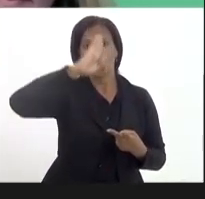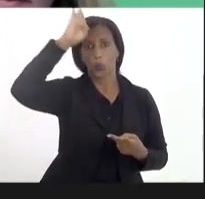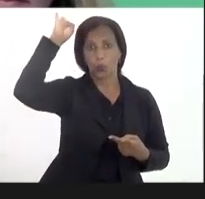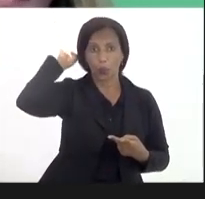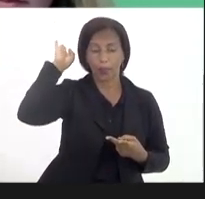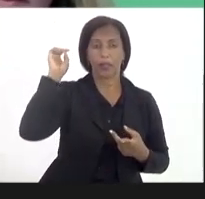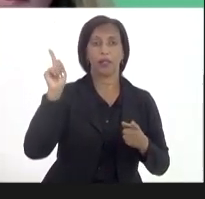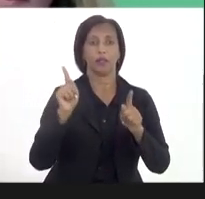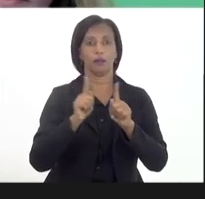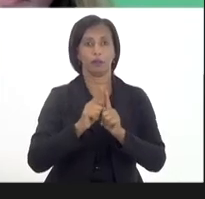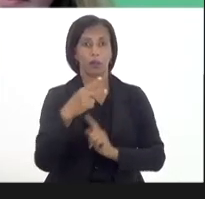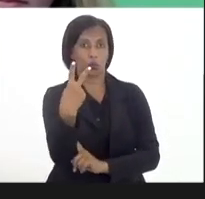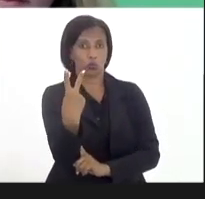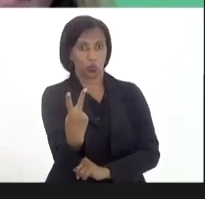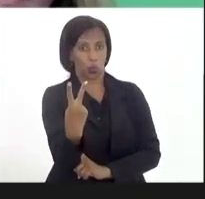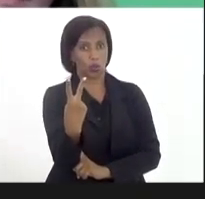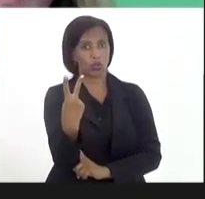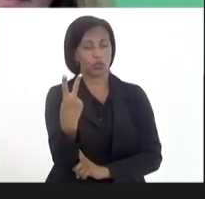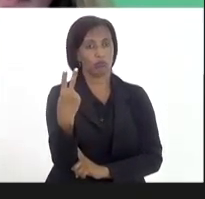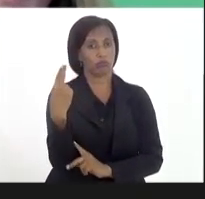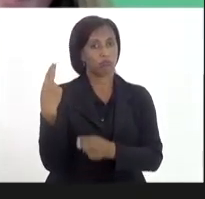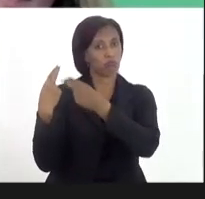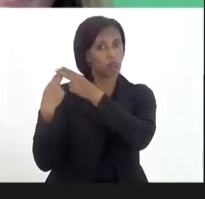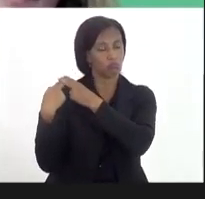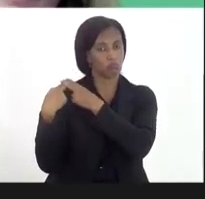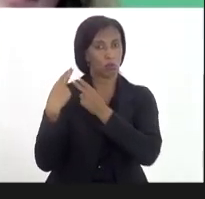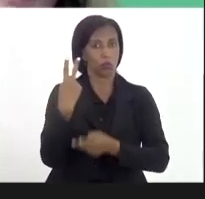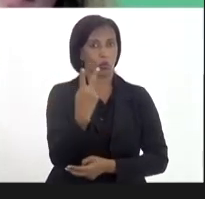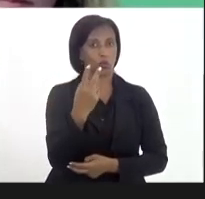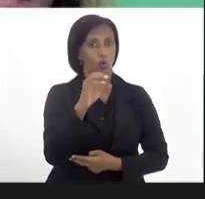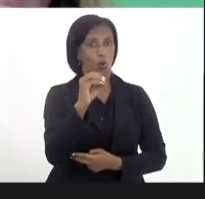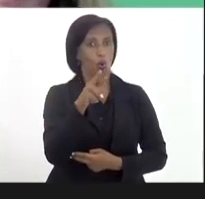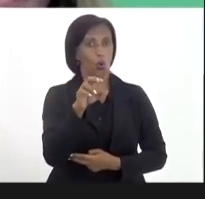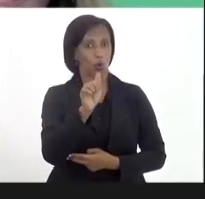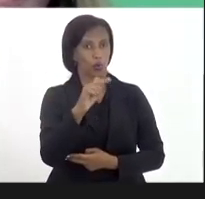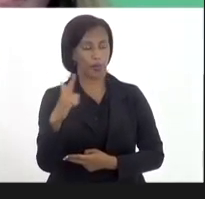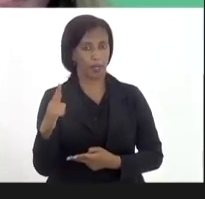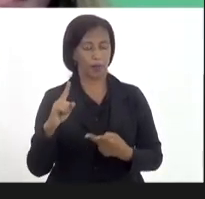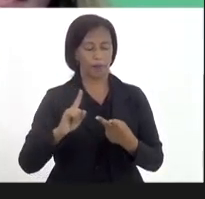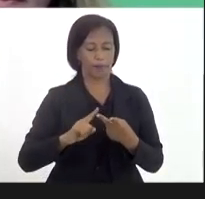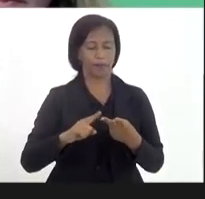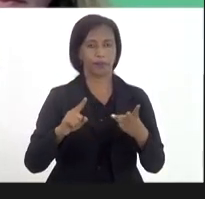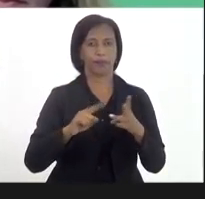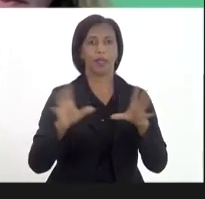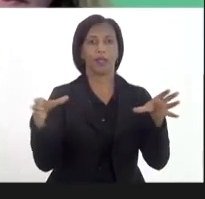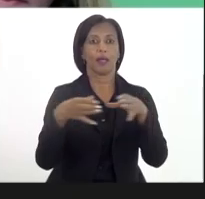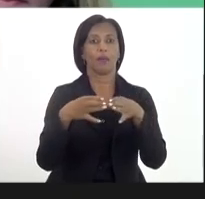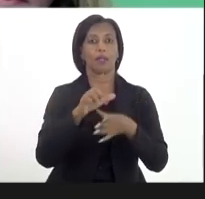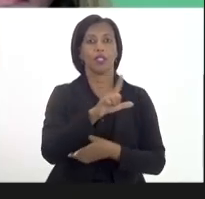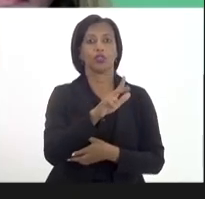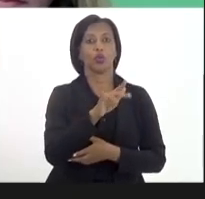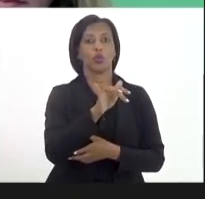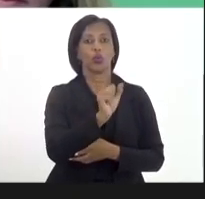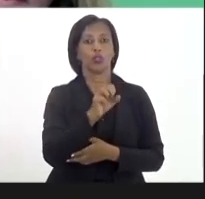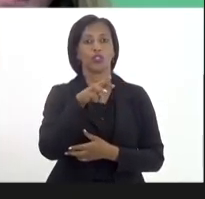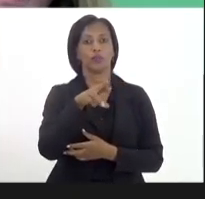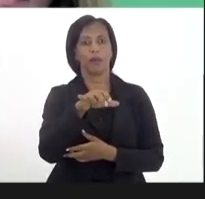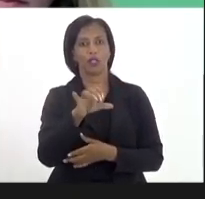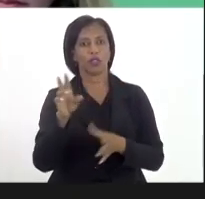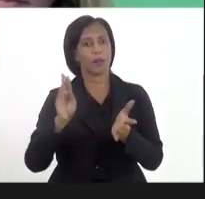de Bombeiros Militar com dois oficiais dos coronéis dos seus quadros aqui conosco é Gabinete do deputado Luiz Martins membro da